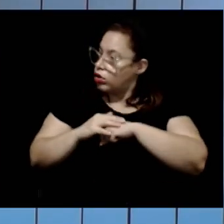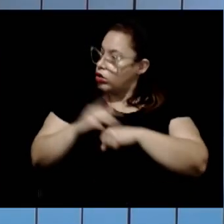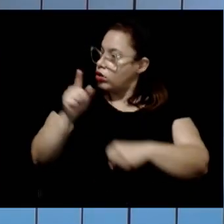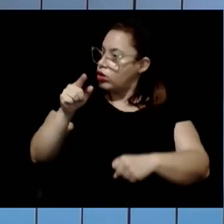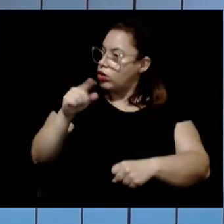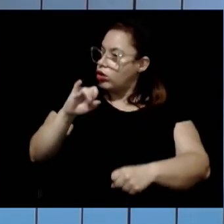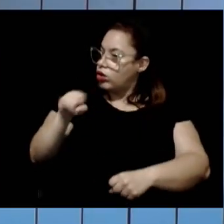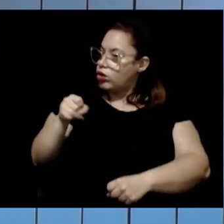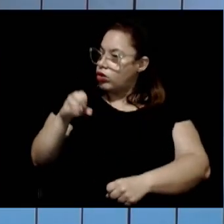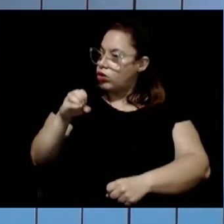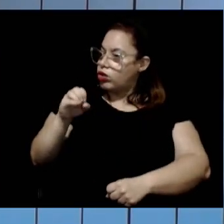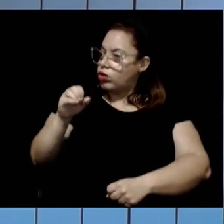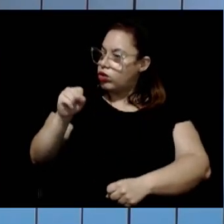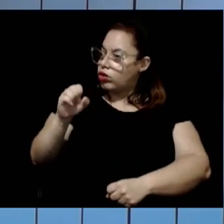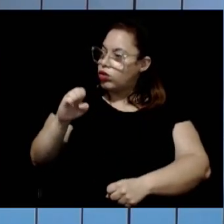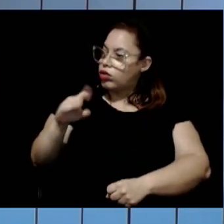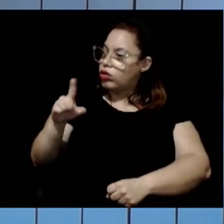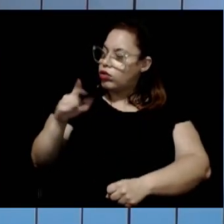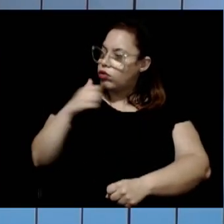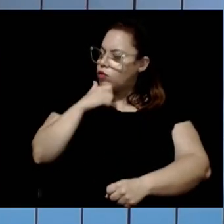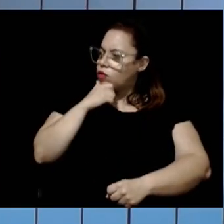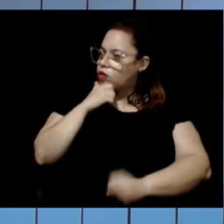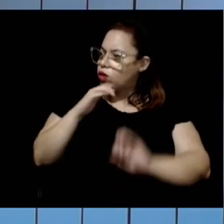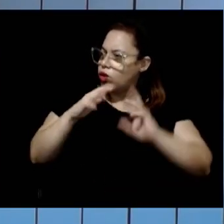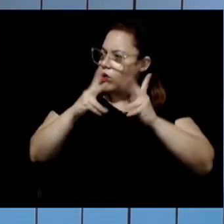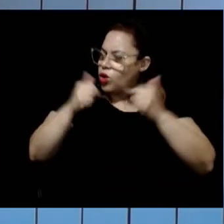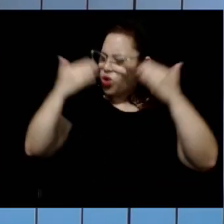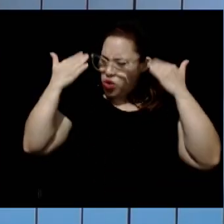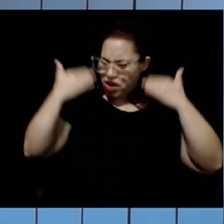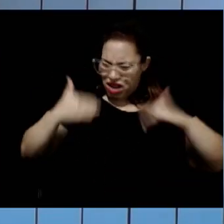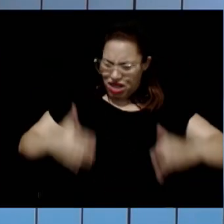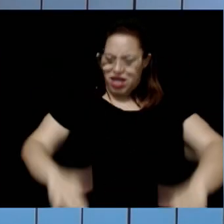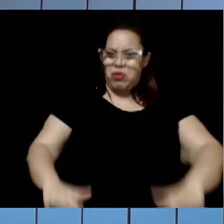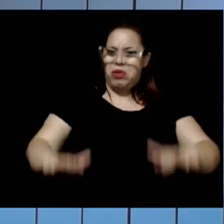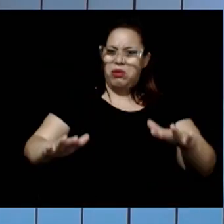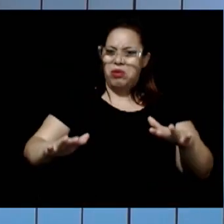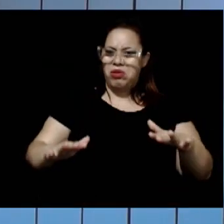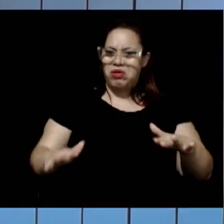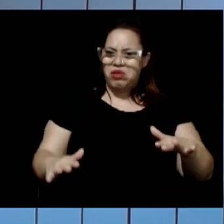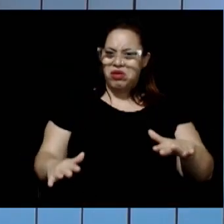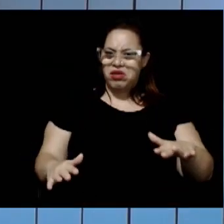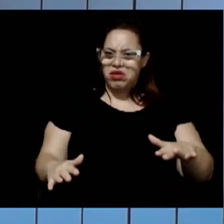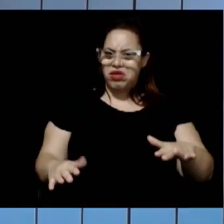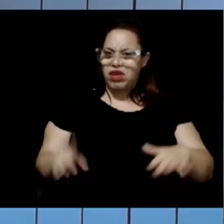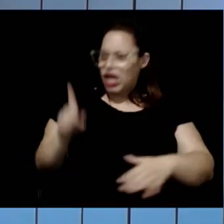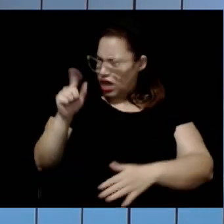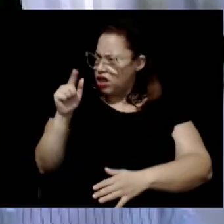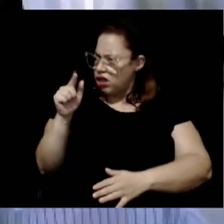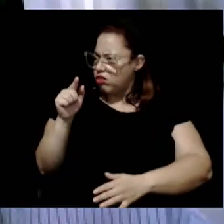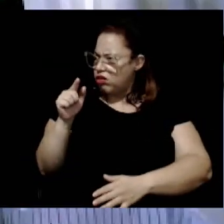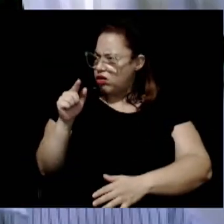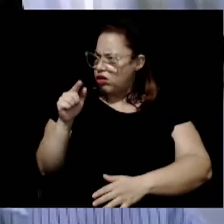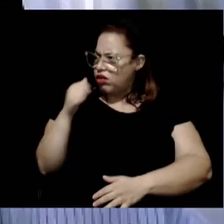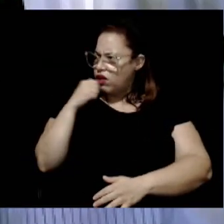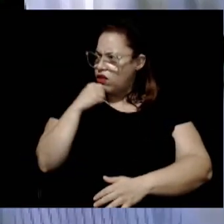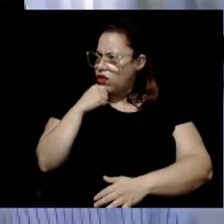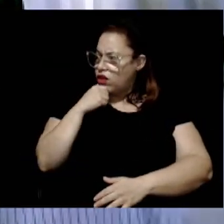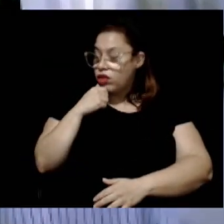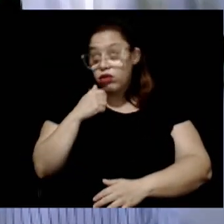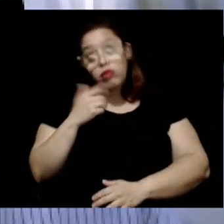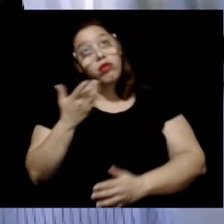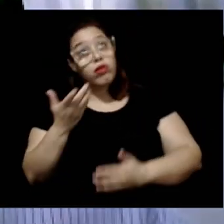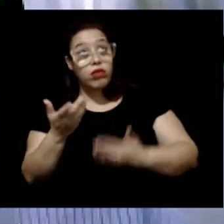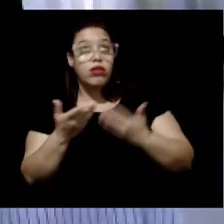aí praticamente o organismo todo, né? Se você for analisar bem, é isso? Então nós temos que voltar para